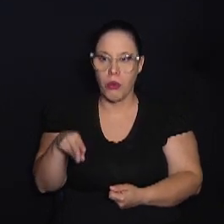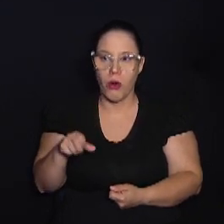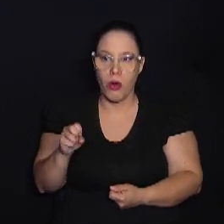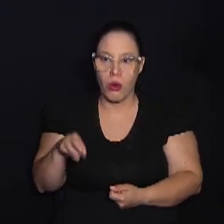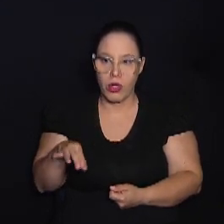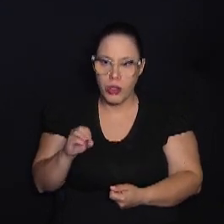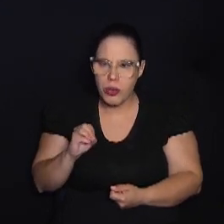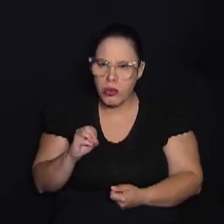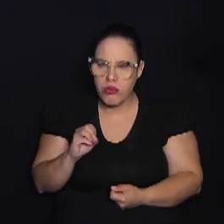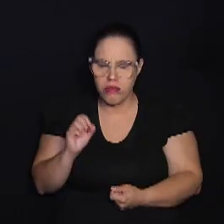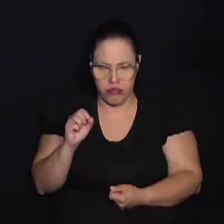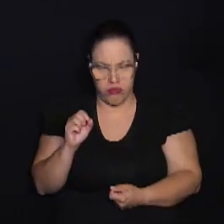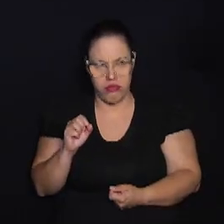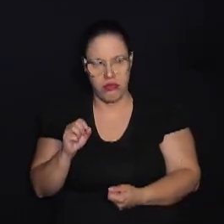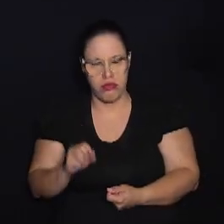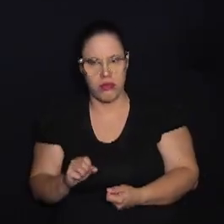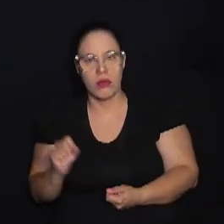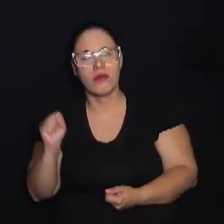isso?